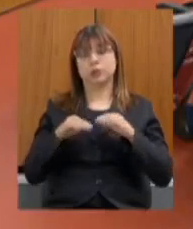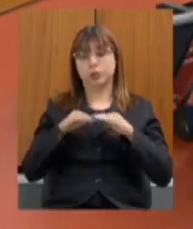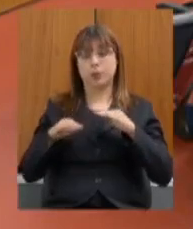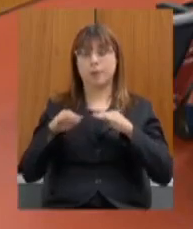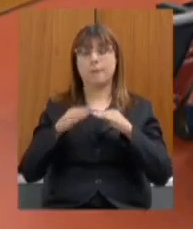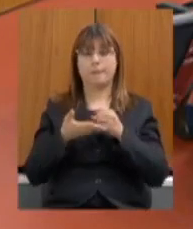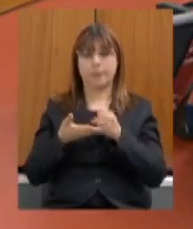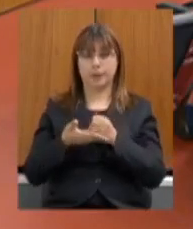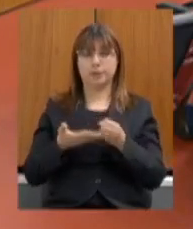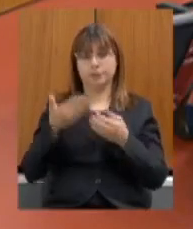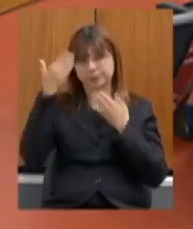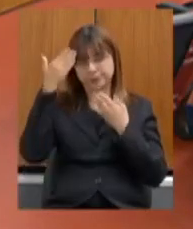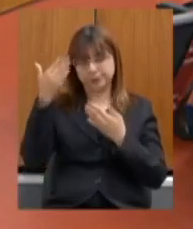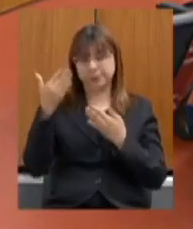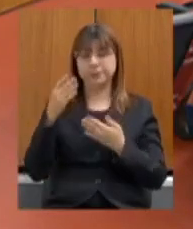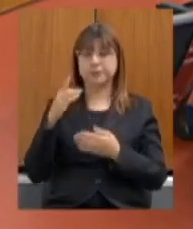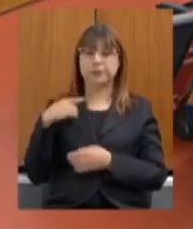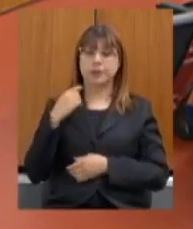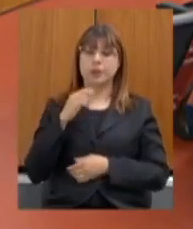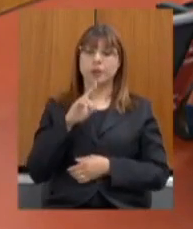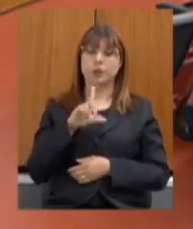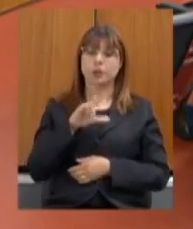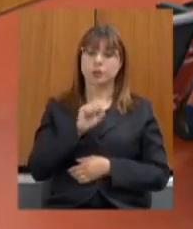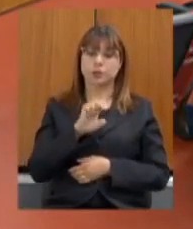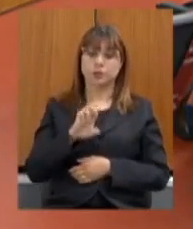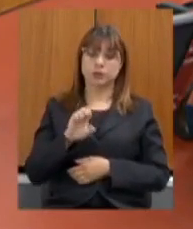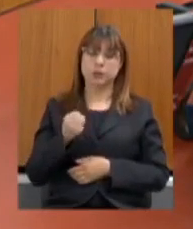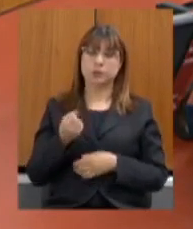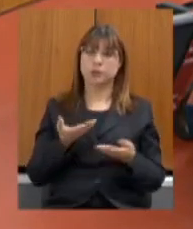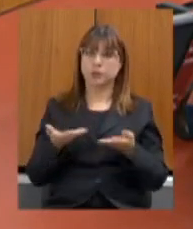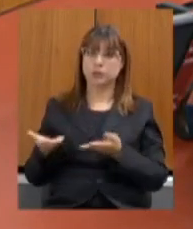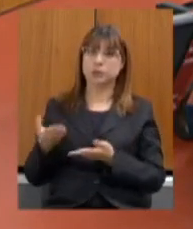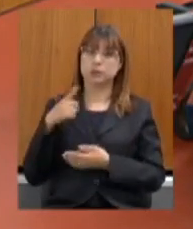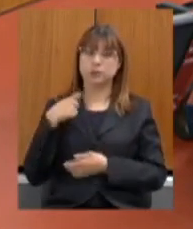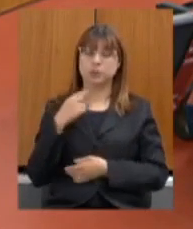Obrigado, deputado Lys. Passa a palavra agora ao deputado Zé Reis.